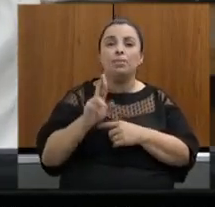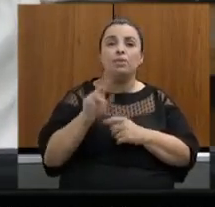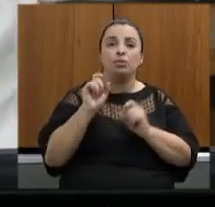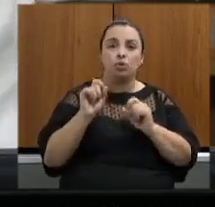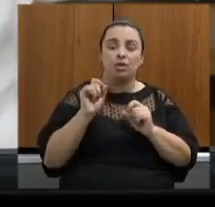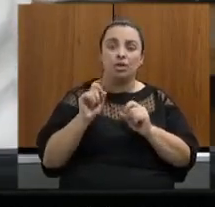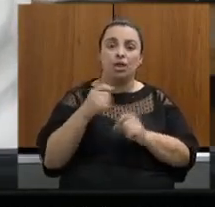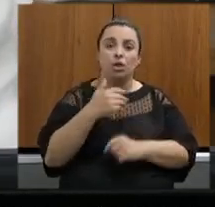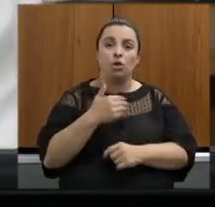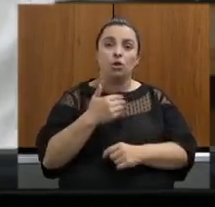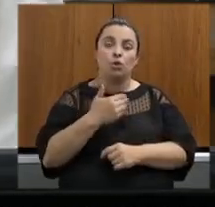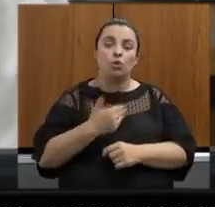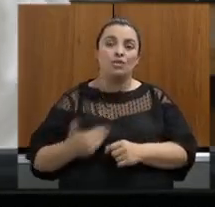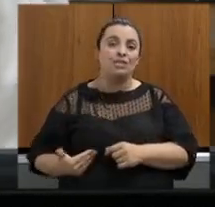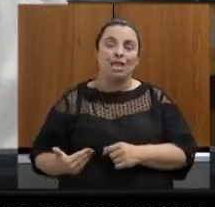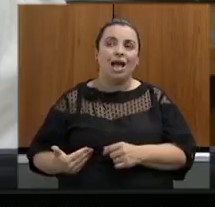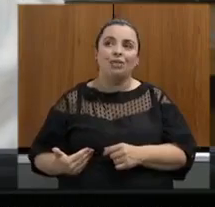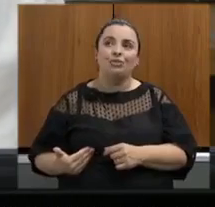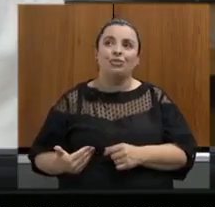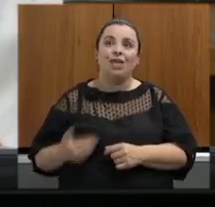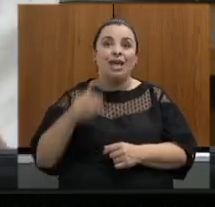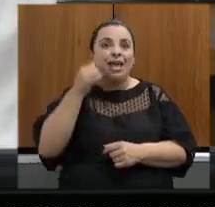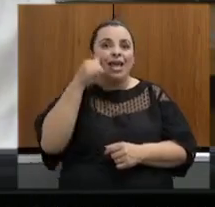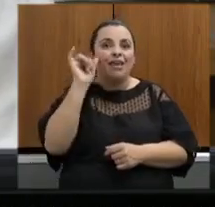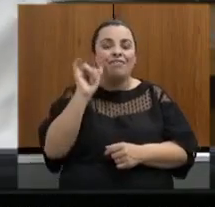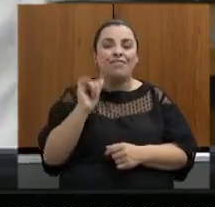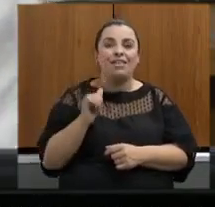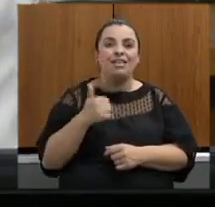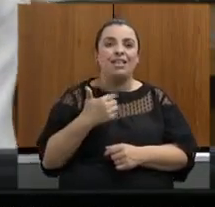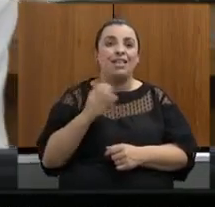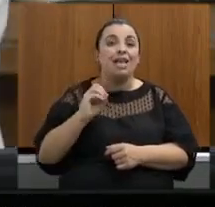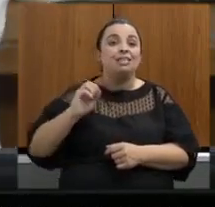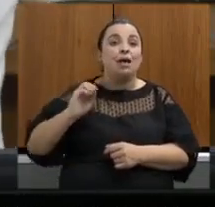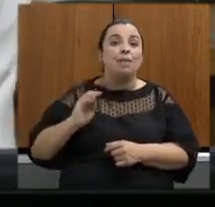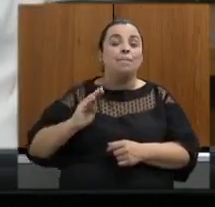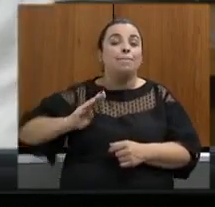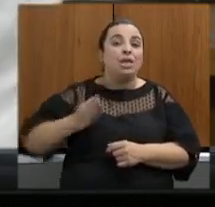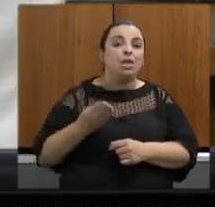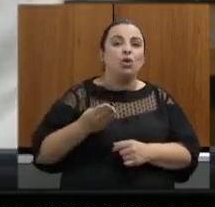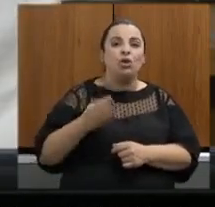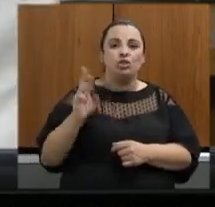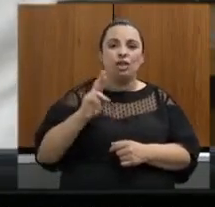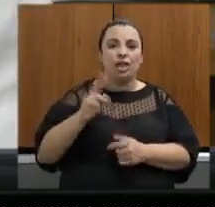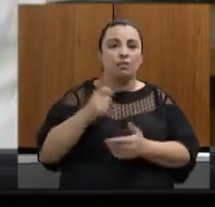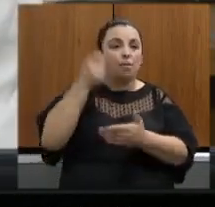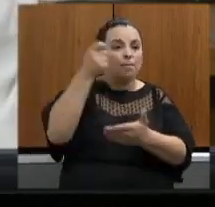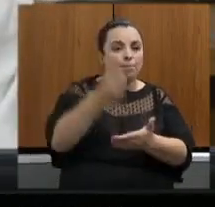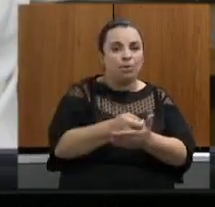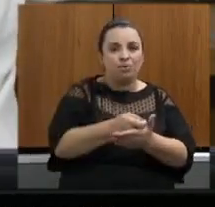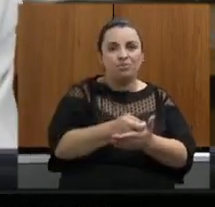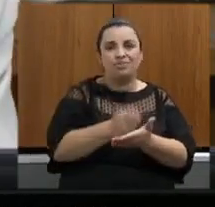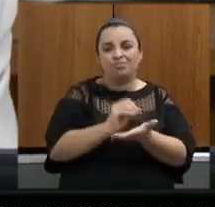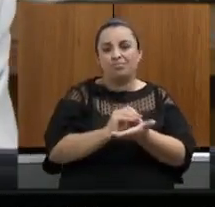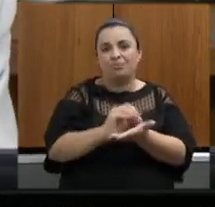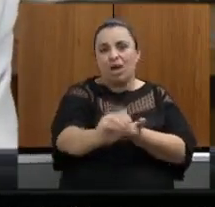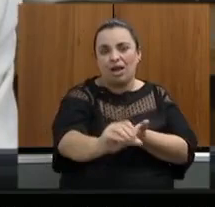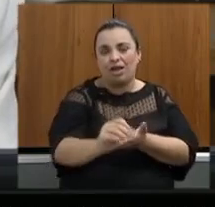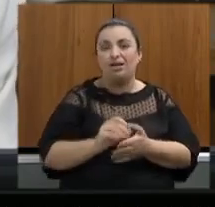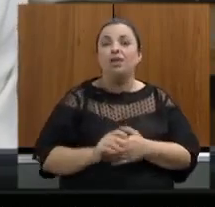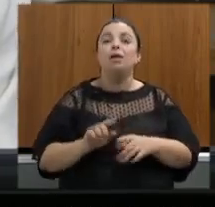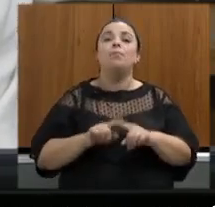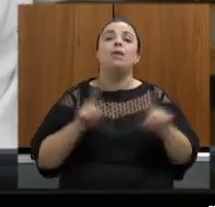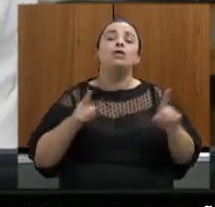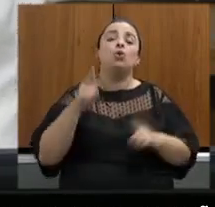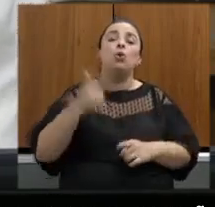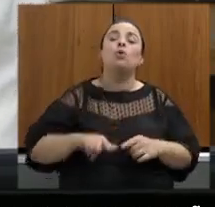de desembolso de cerca de dez bilhões de reais é um efeito importantíssimo mas outras medidas necessários seja no campo